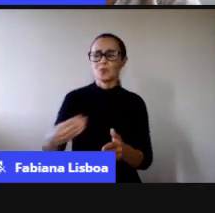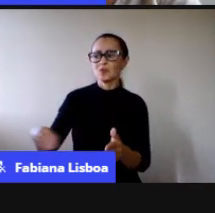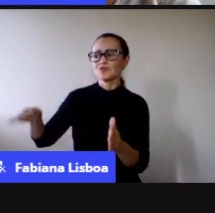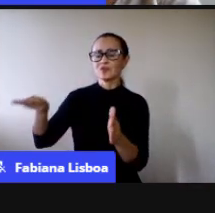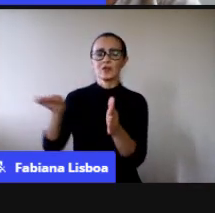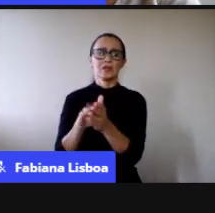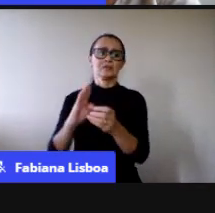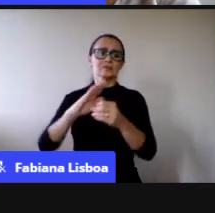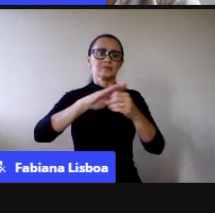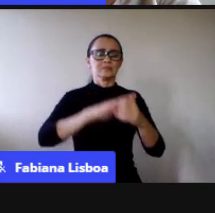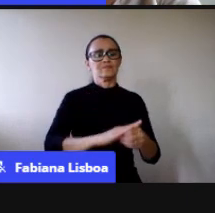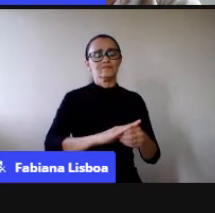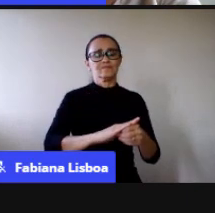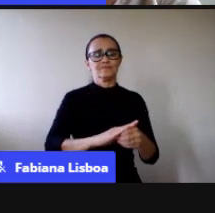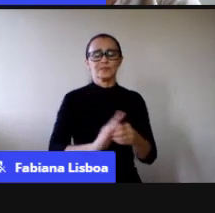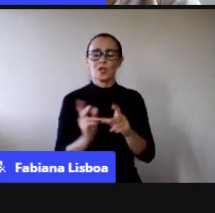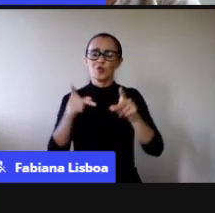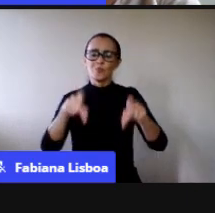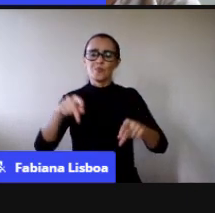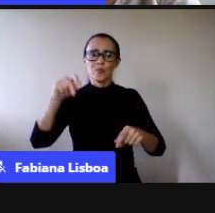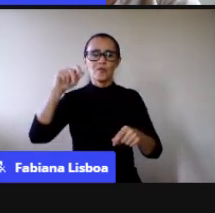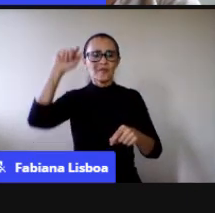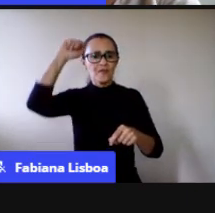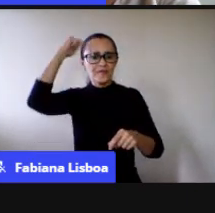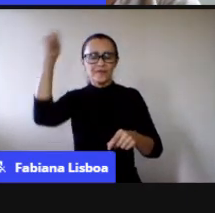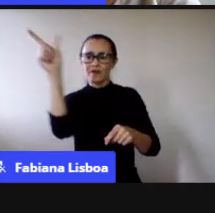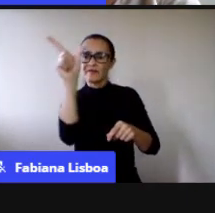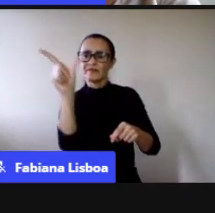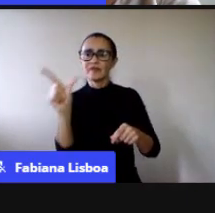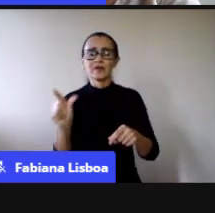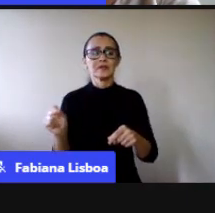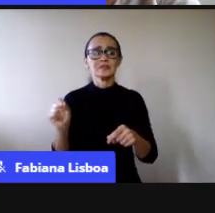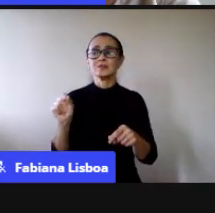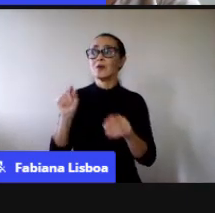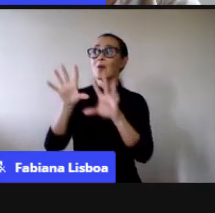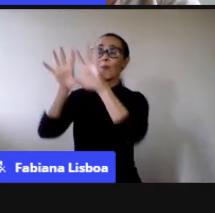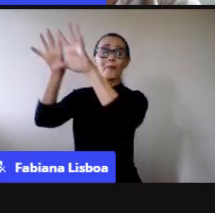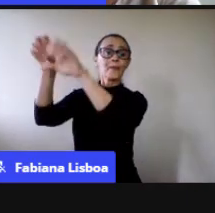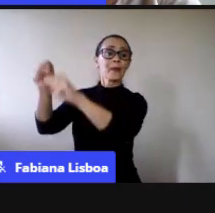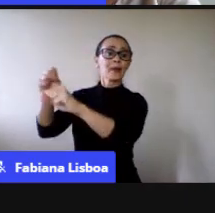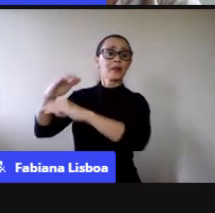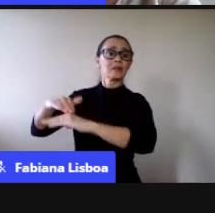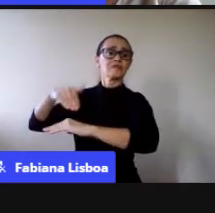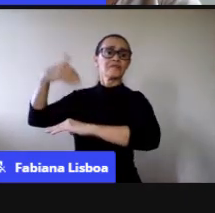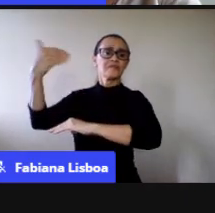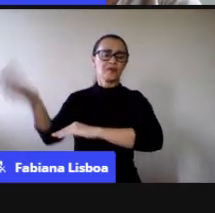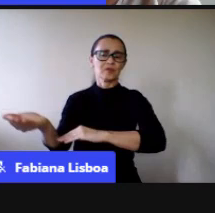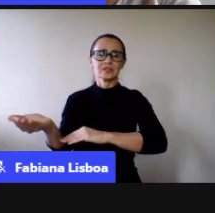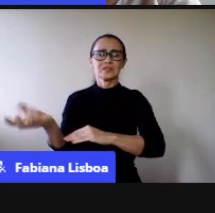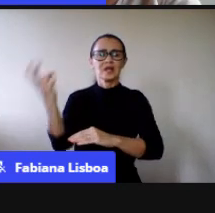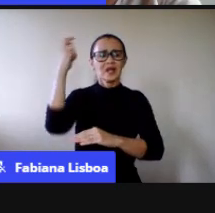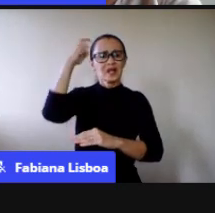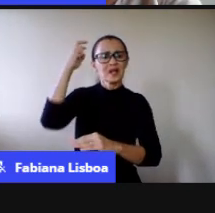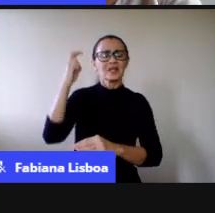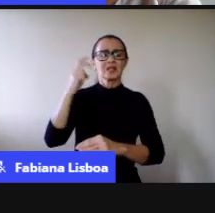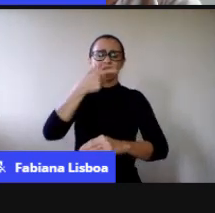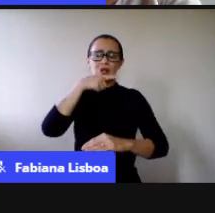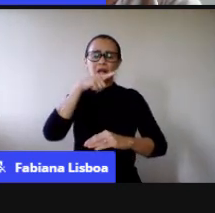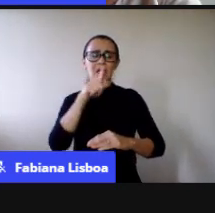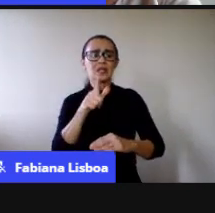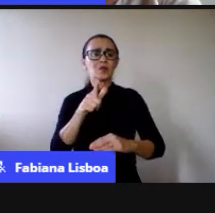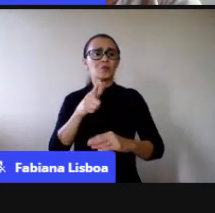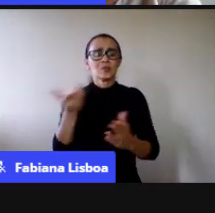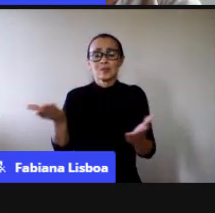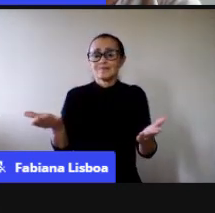foram trazidos de fora, eles foram desterritorializados, né, de suas matrizes culturais, da sua língua, dos seus costumes, para